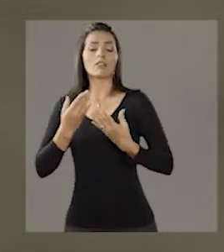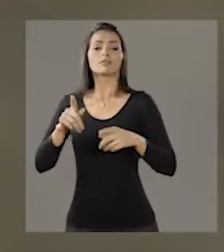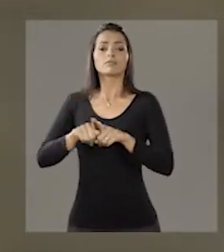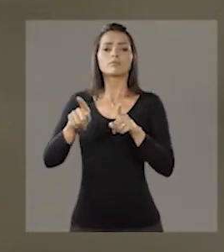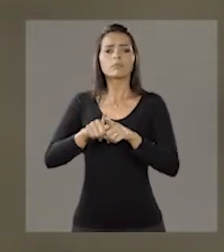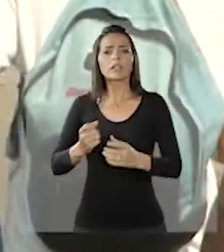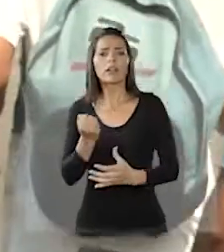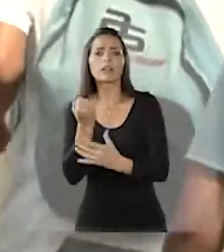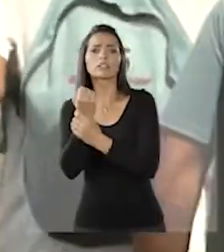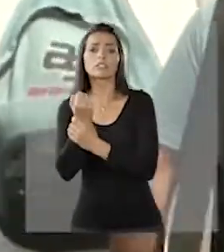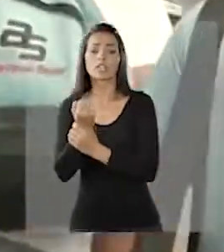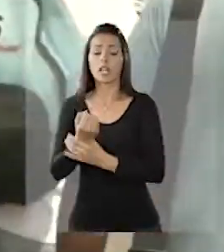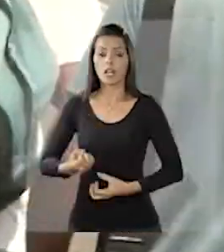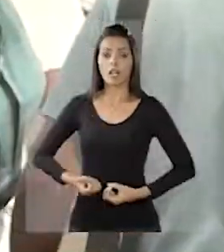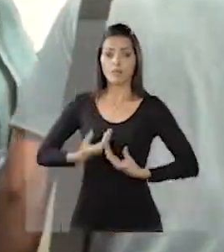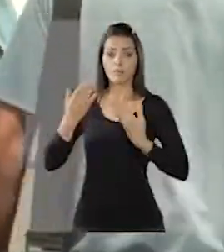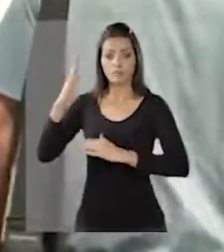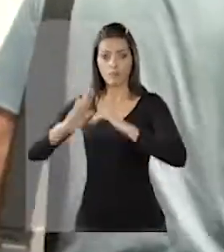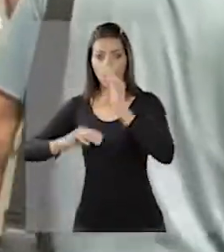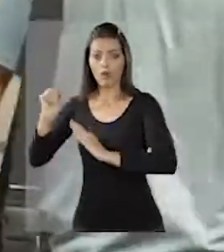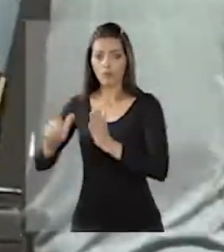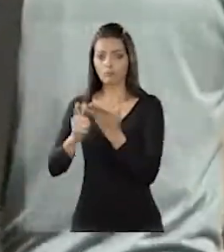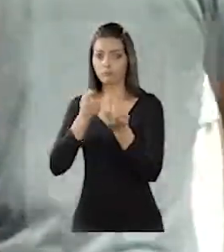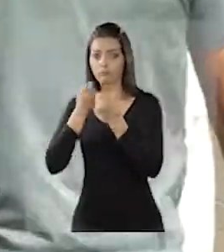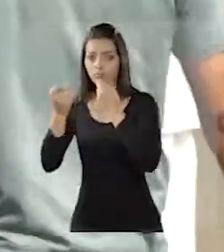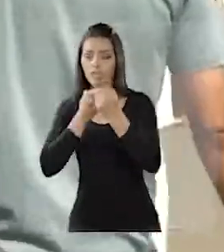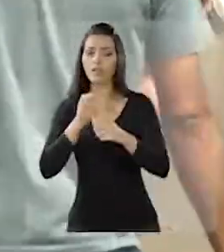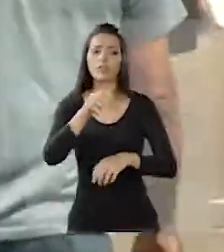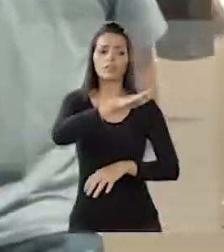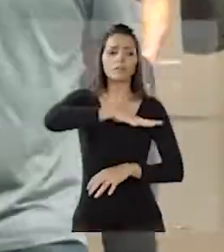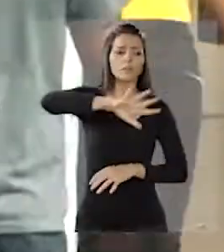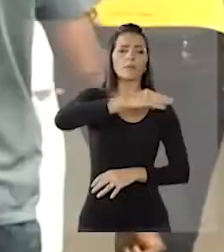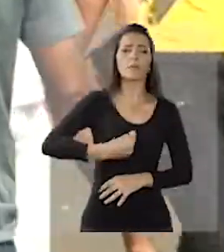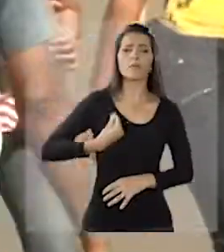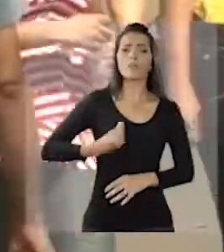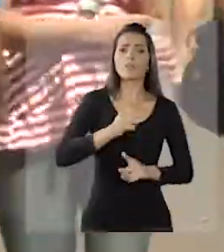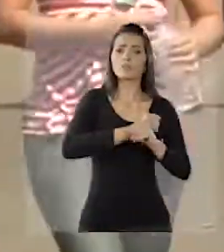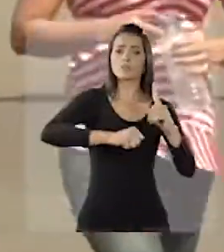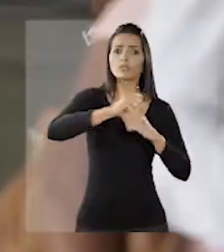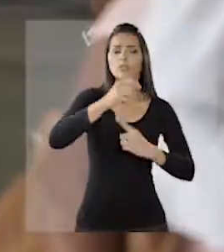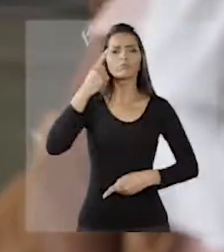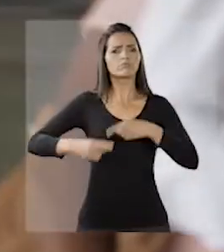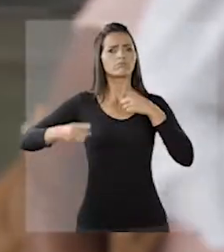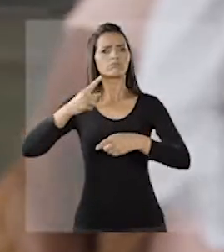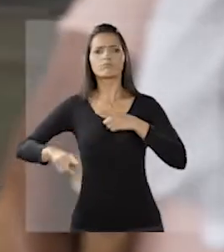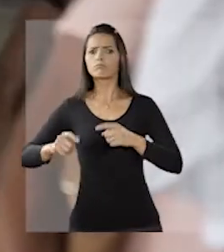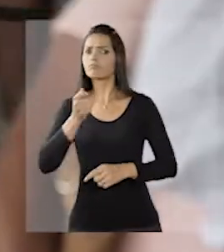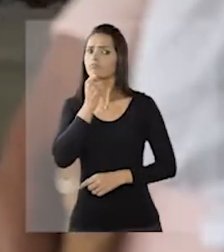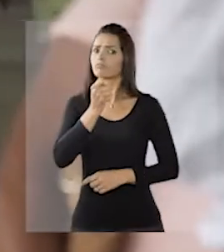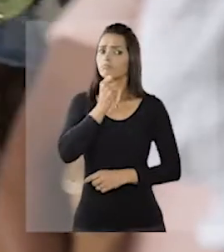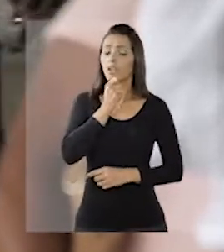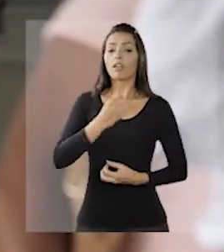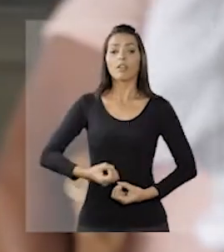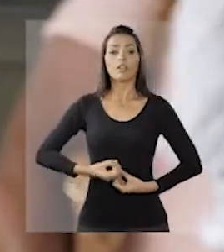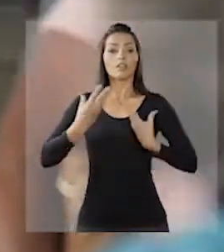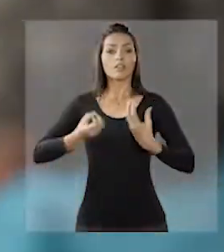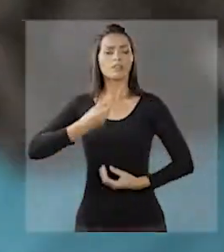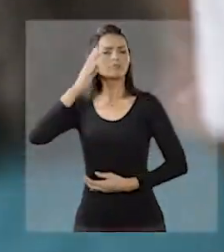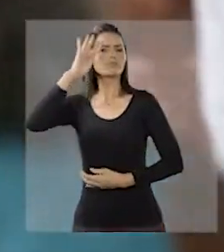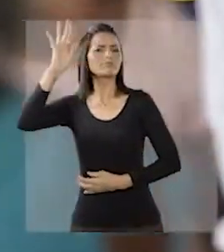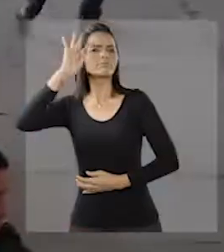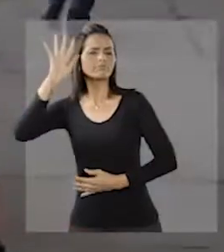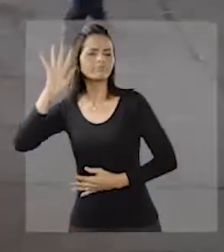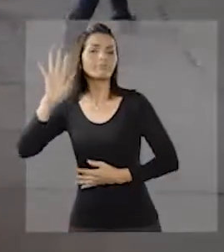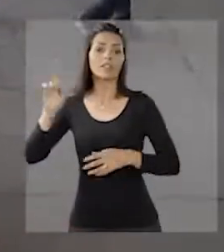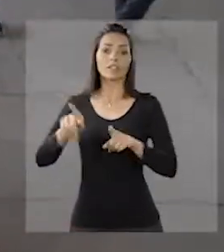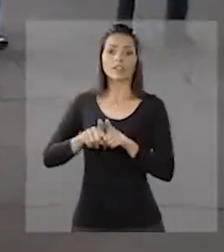outras garantias, como a liberdade de imprensa e de viver em uma sociedade sem censuras, com livre manifestação de pensamento.